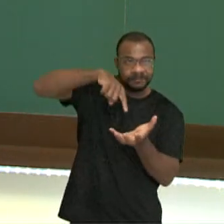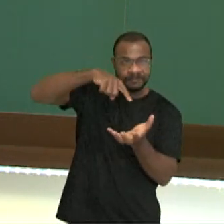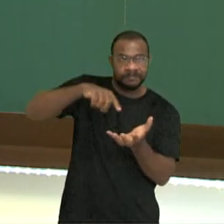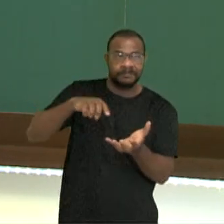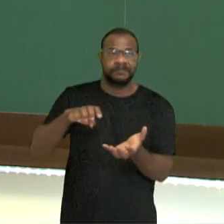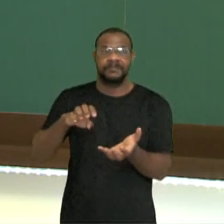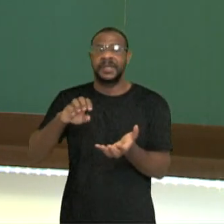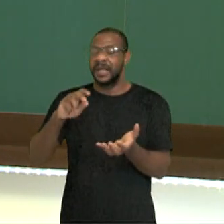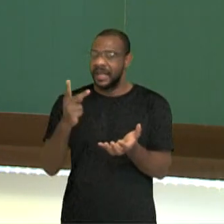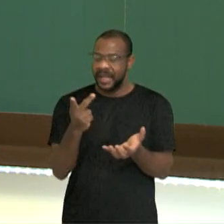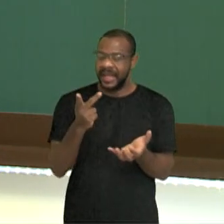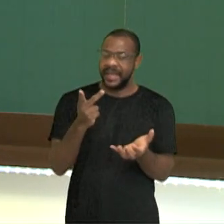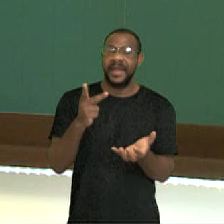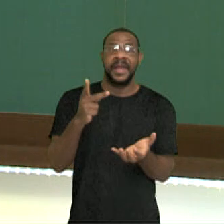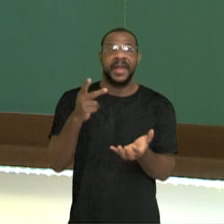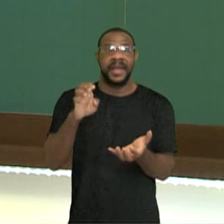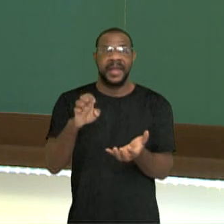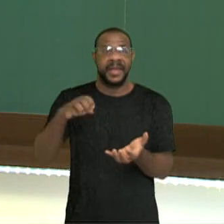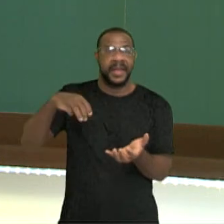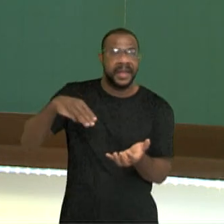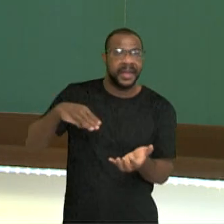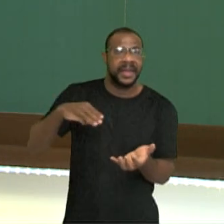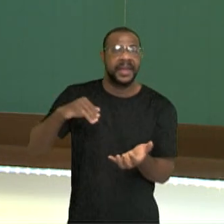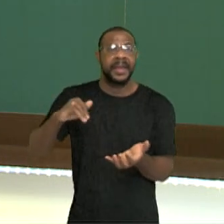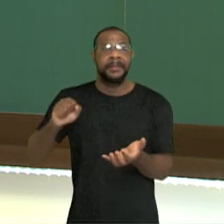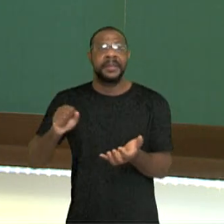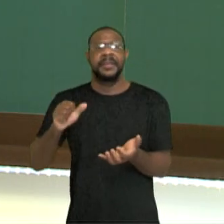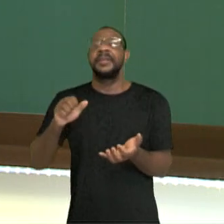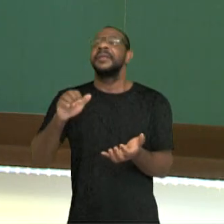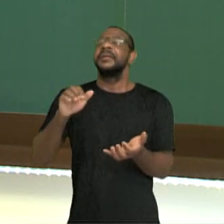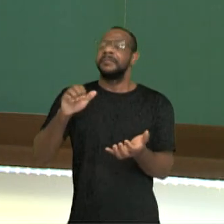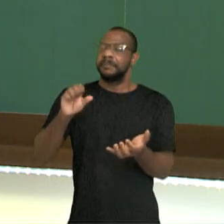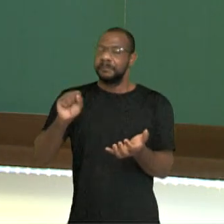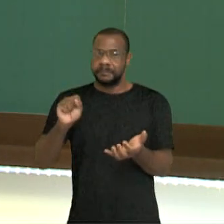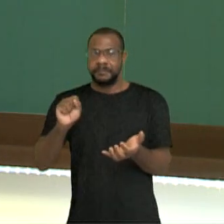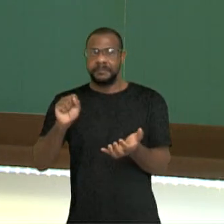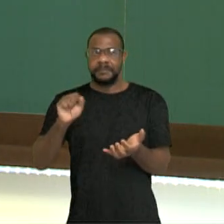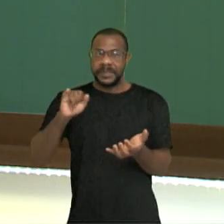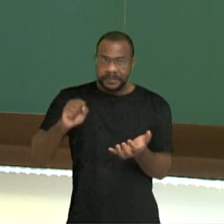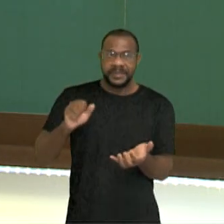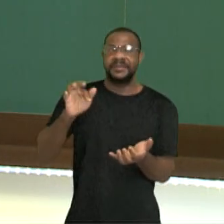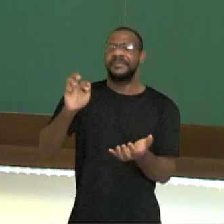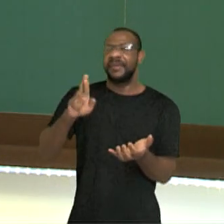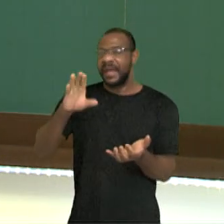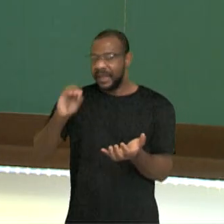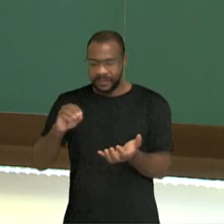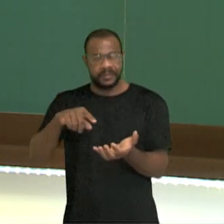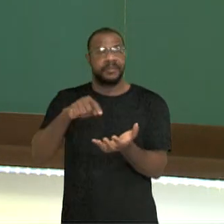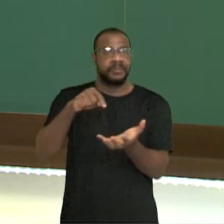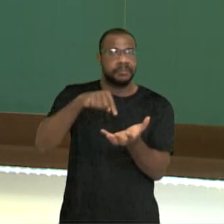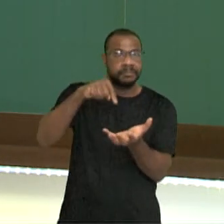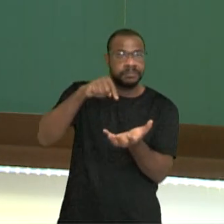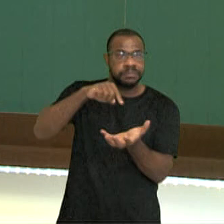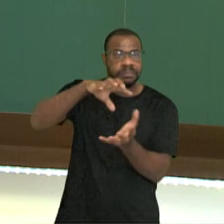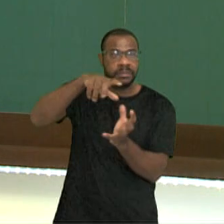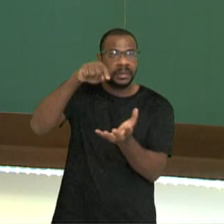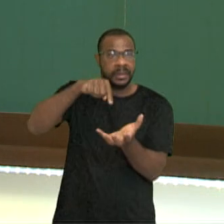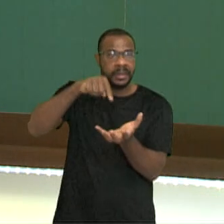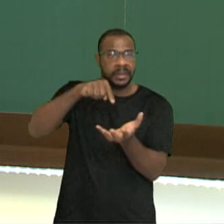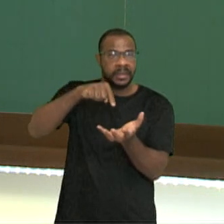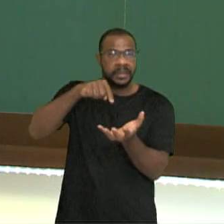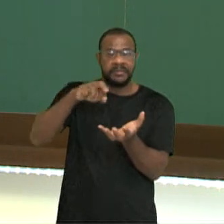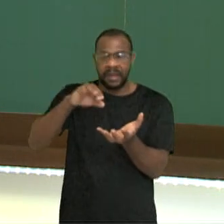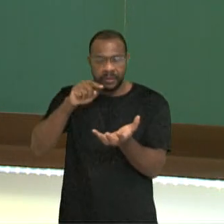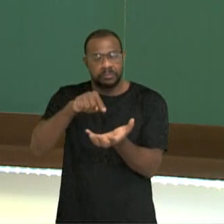Obviamente, o nosso planeta não é uma esfera, mas a maioria dos cálculos, tanto em física como em outros lugares, a gente sempre